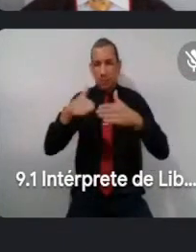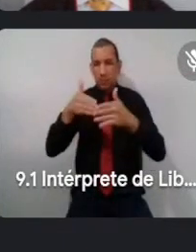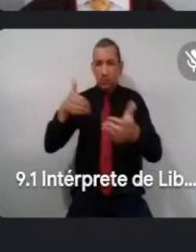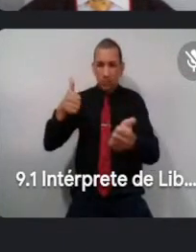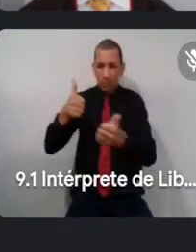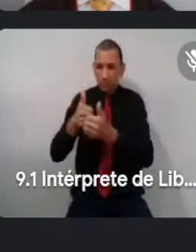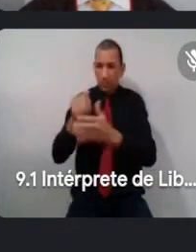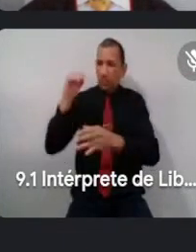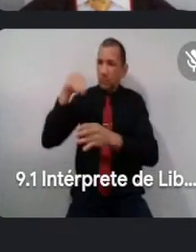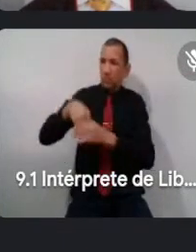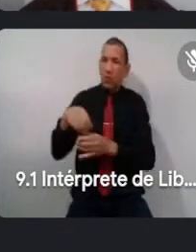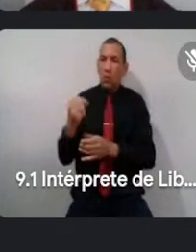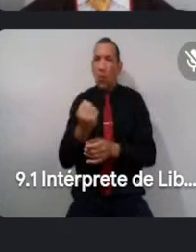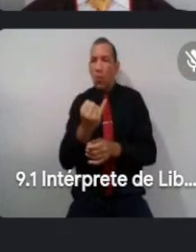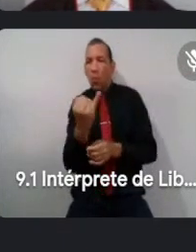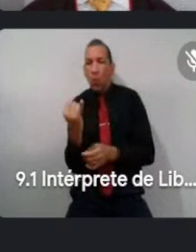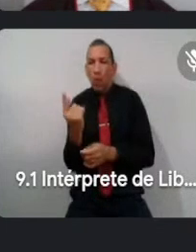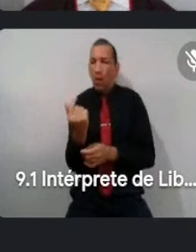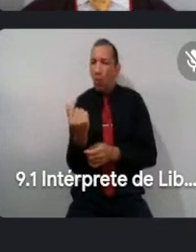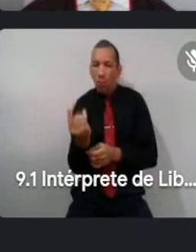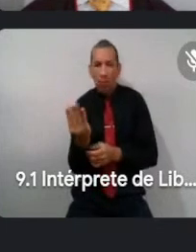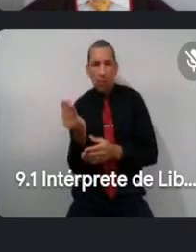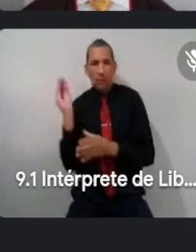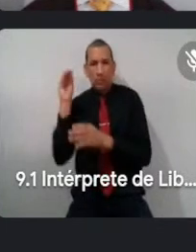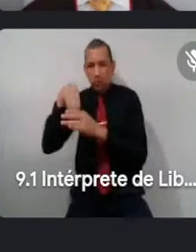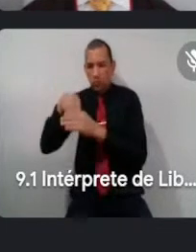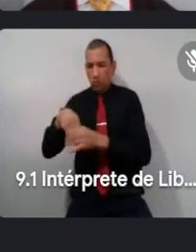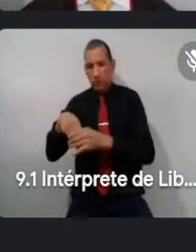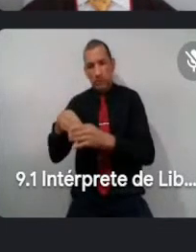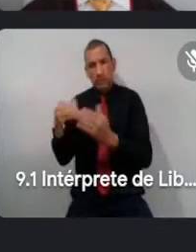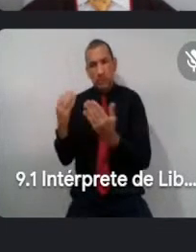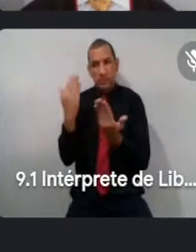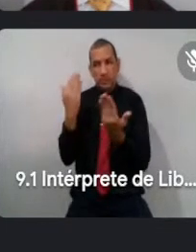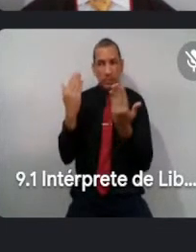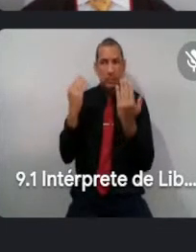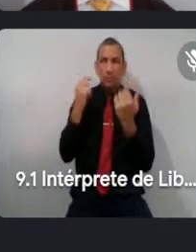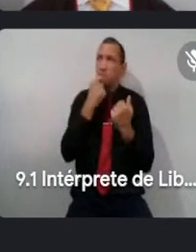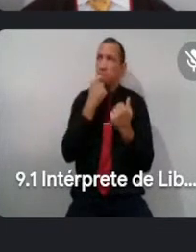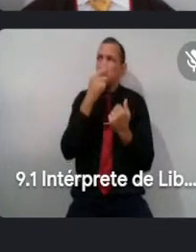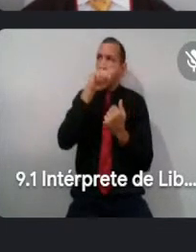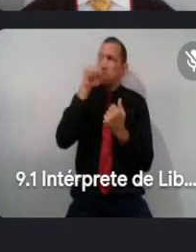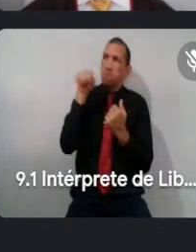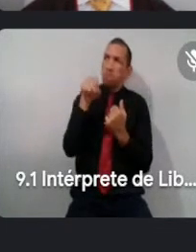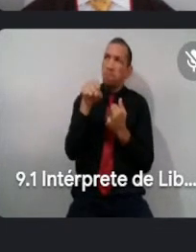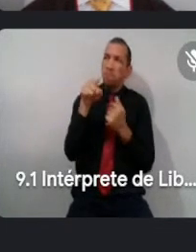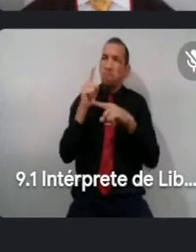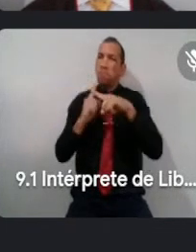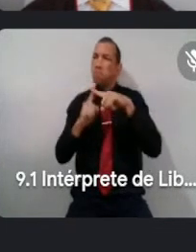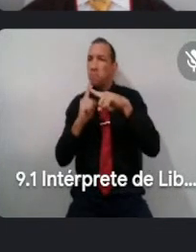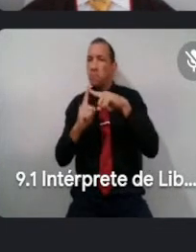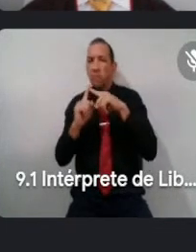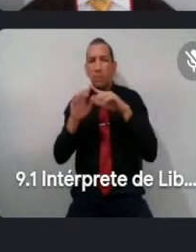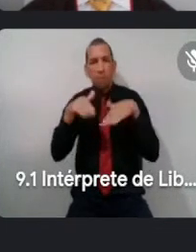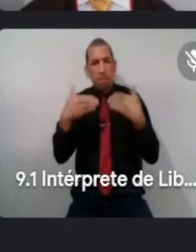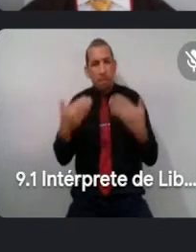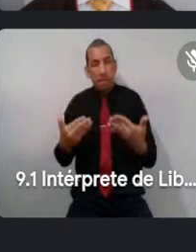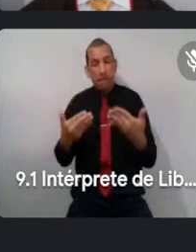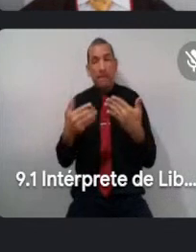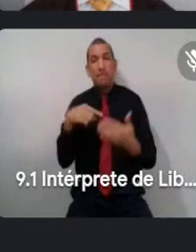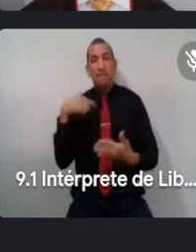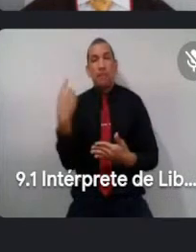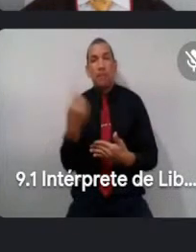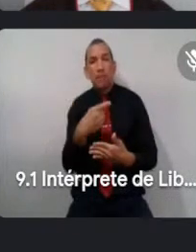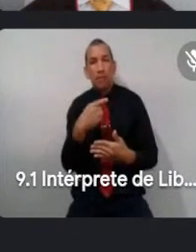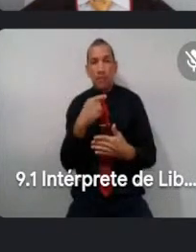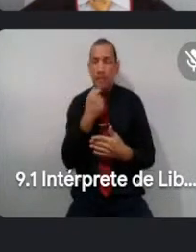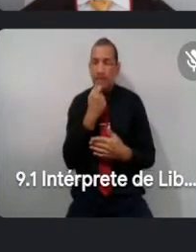uma quantia tão grande também espécie eu fiquei me dá grande quanto tá a confecção desse boa então